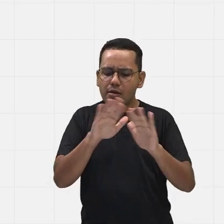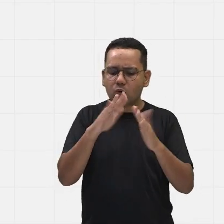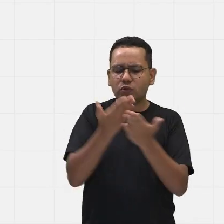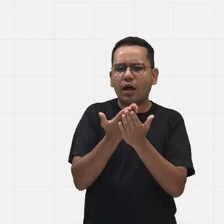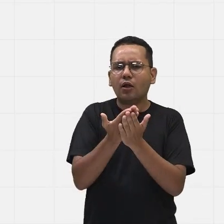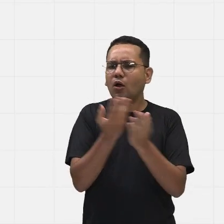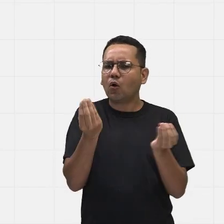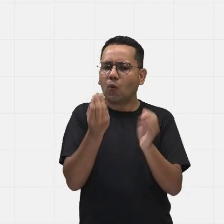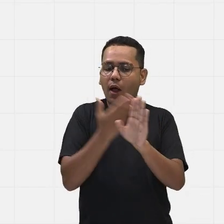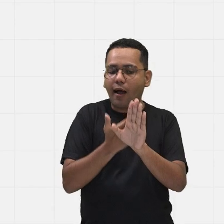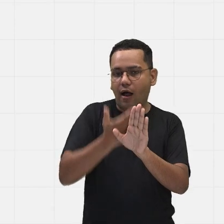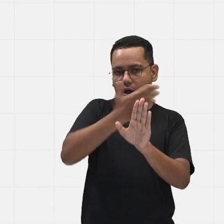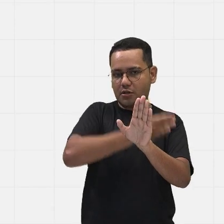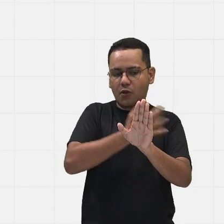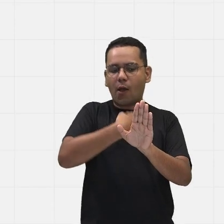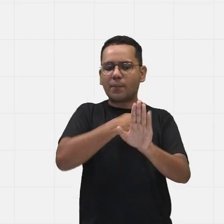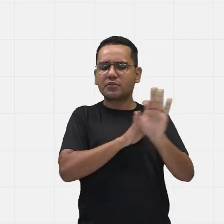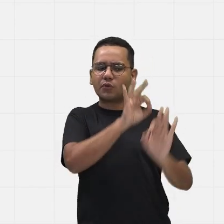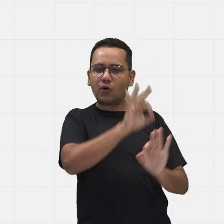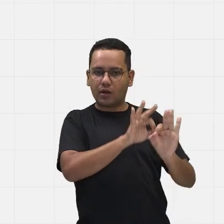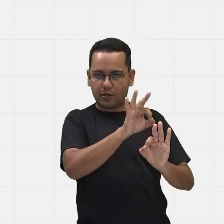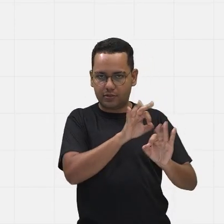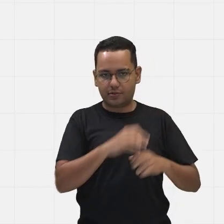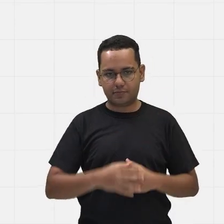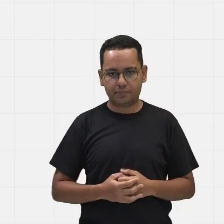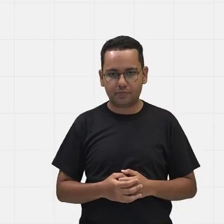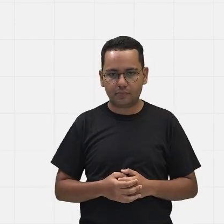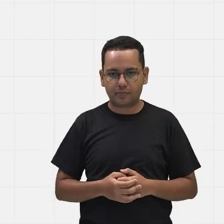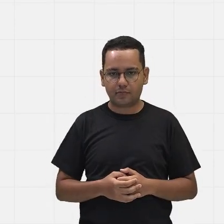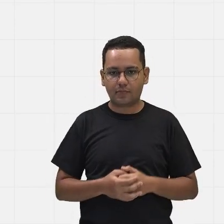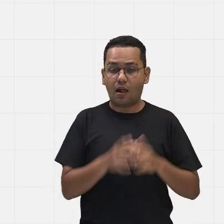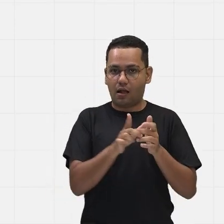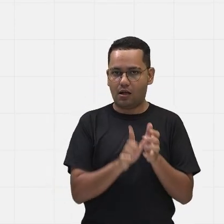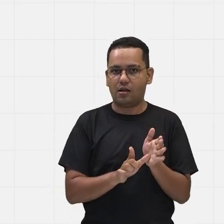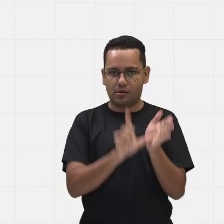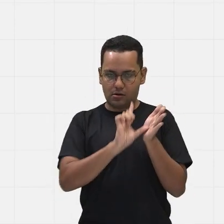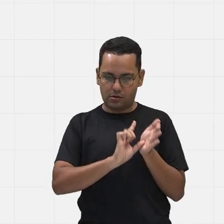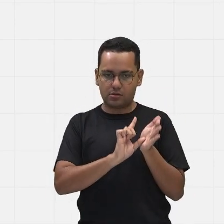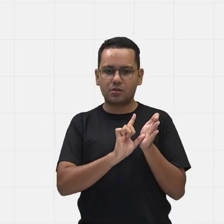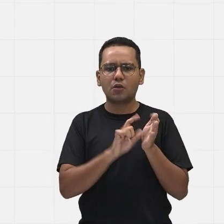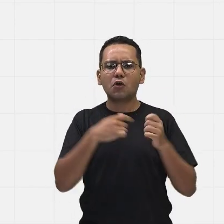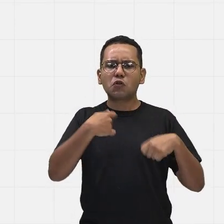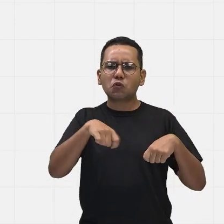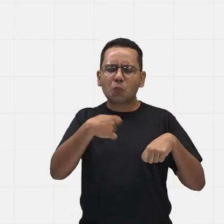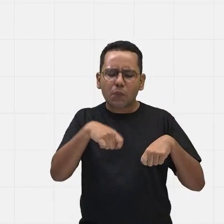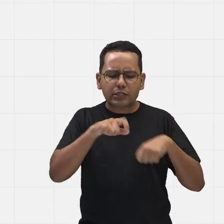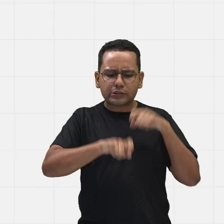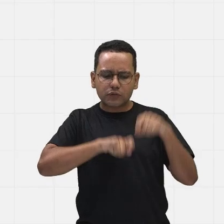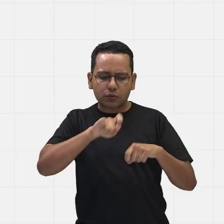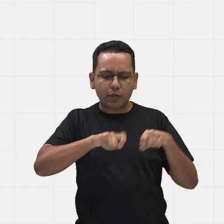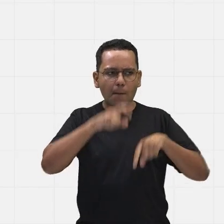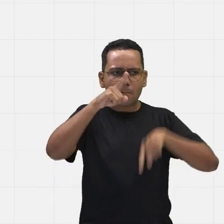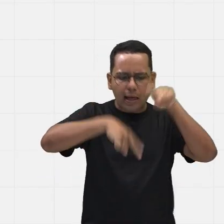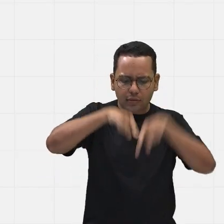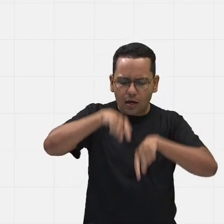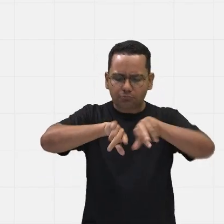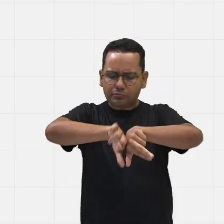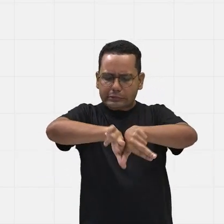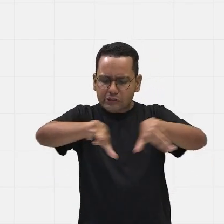que é importante? Chegue com antecedência, né? Verifique os equipamentos, se estão todos